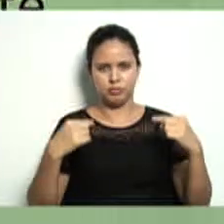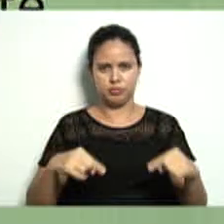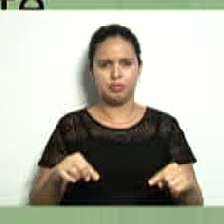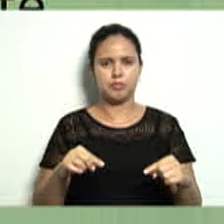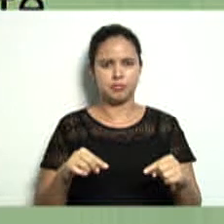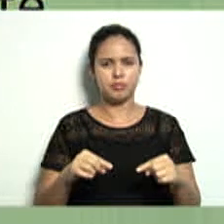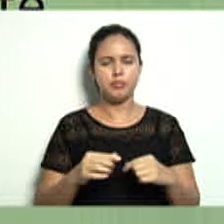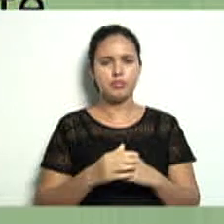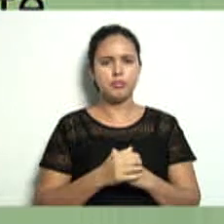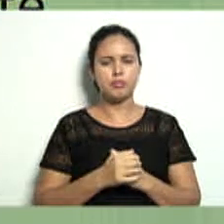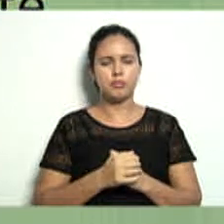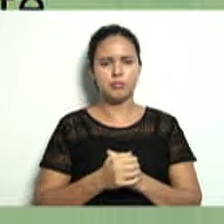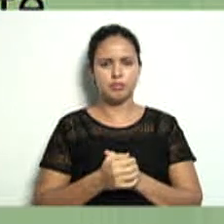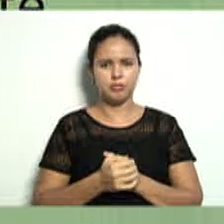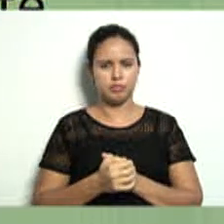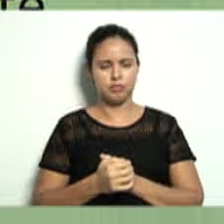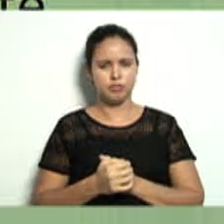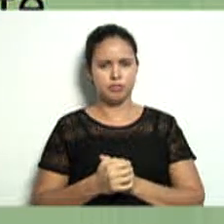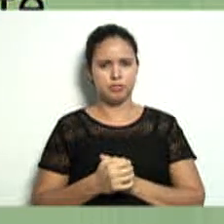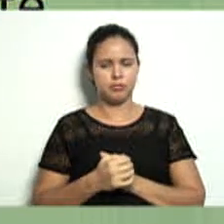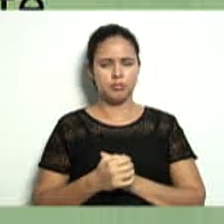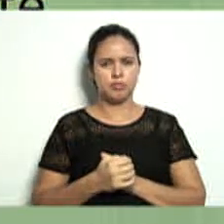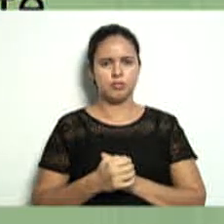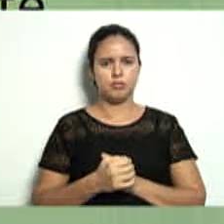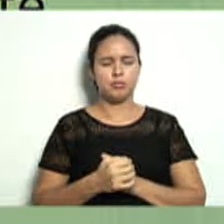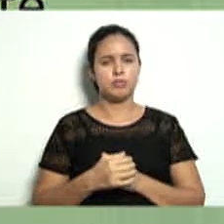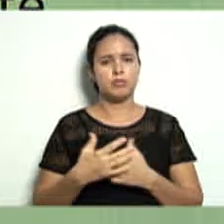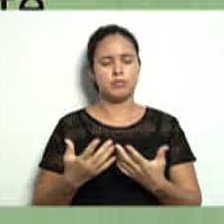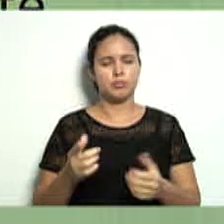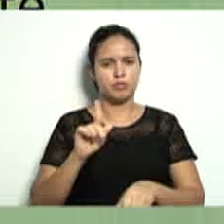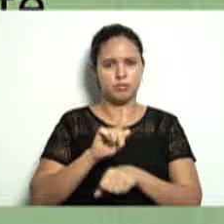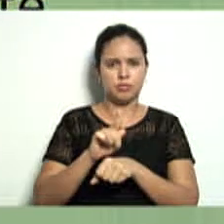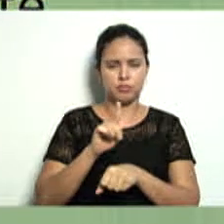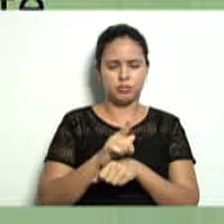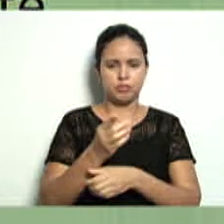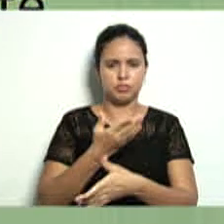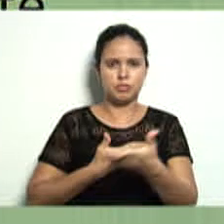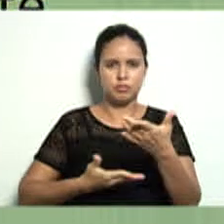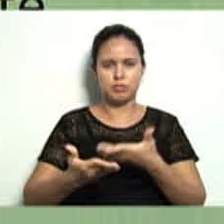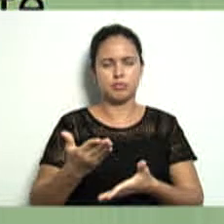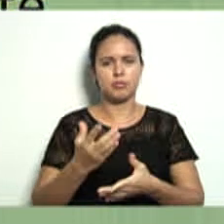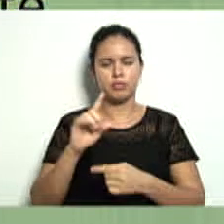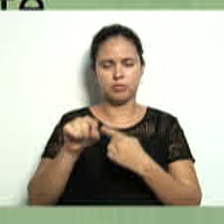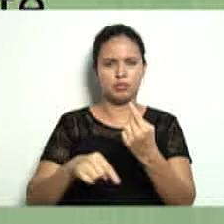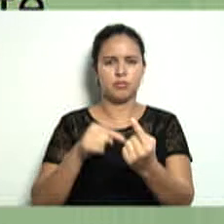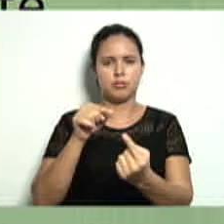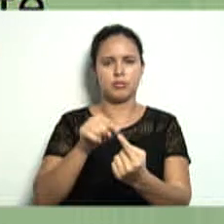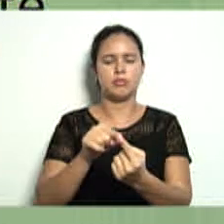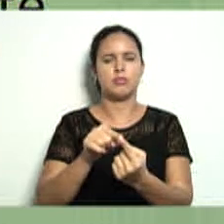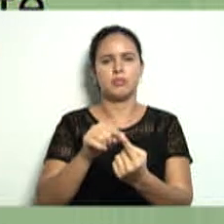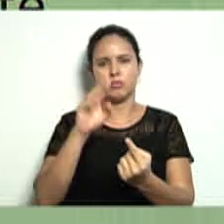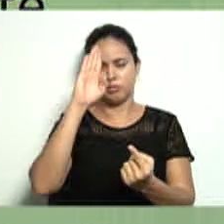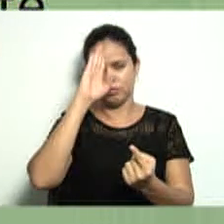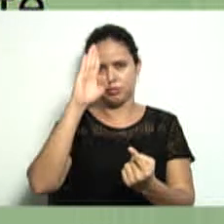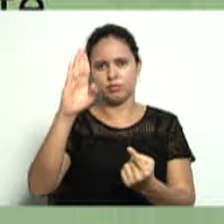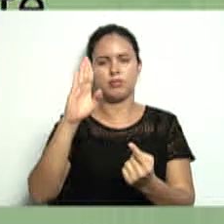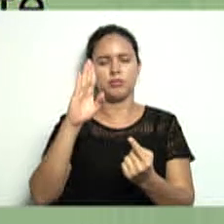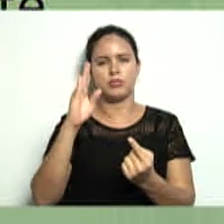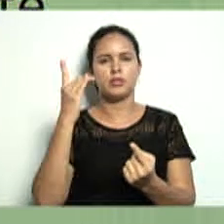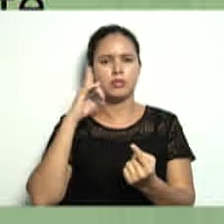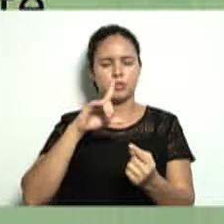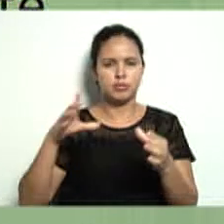segunda afirmativa. A gestão cooperativa tem como objetivo principal de garantir